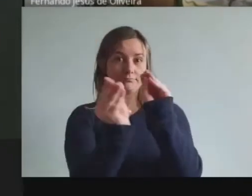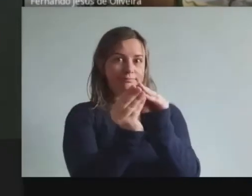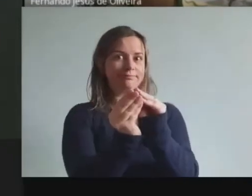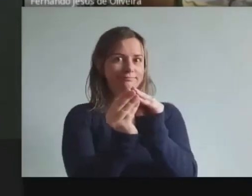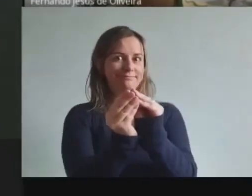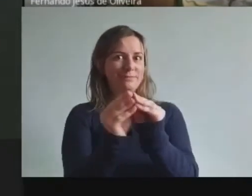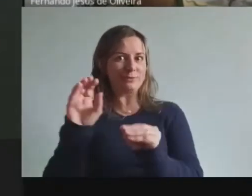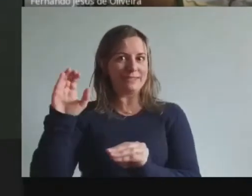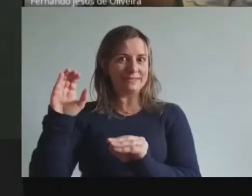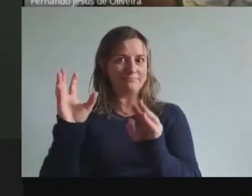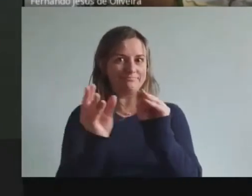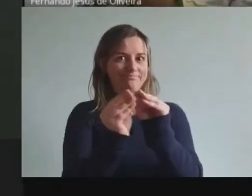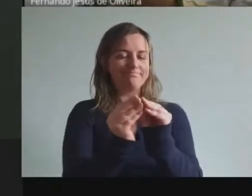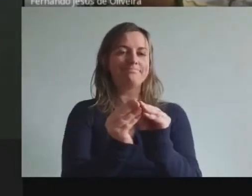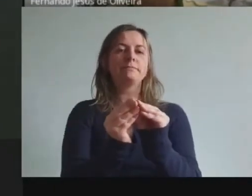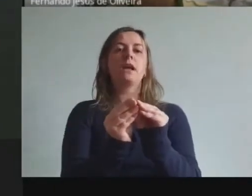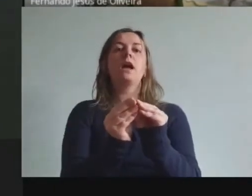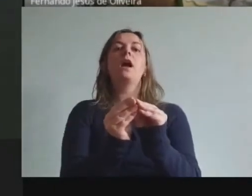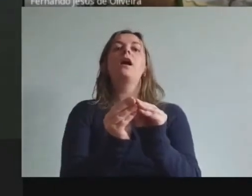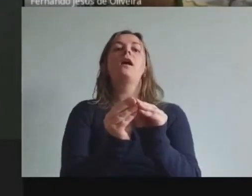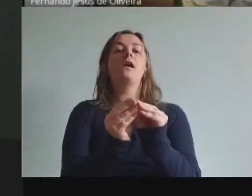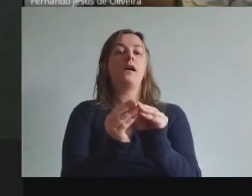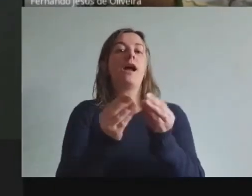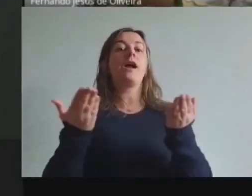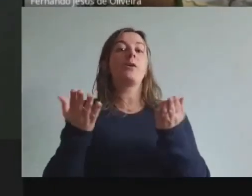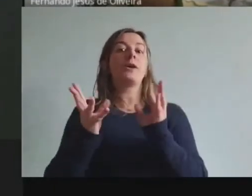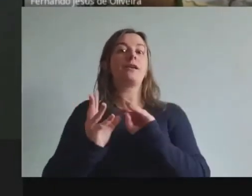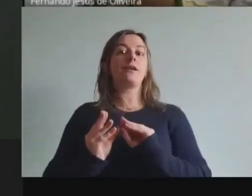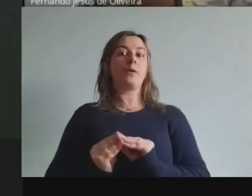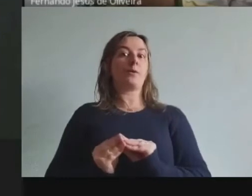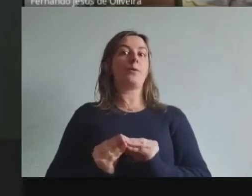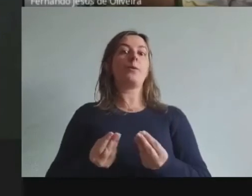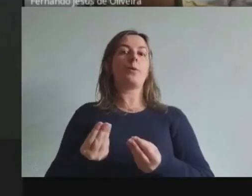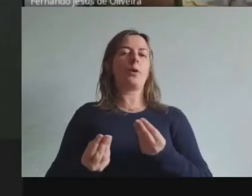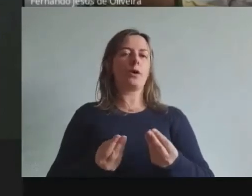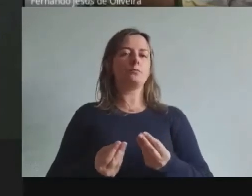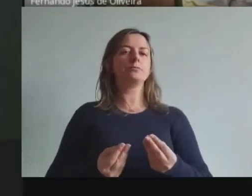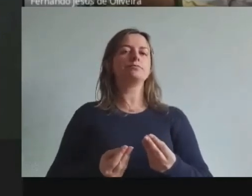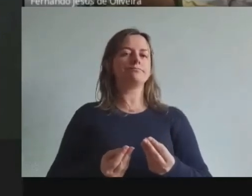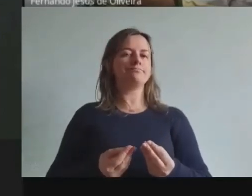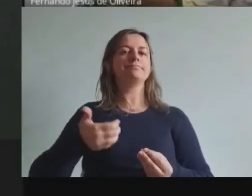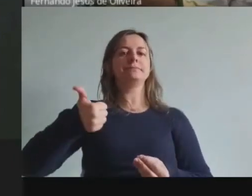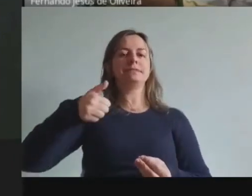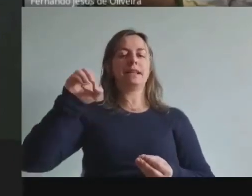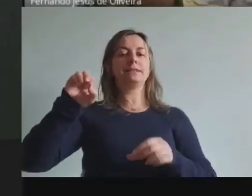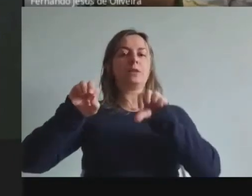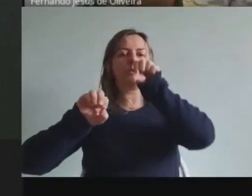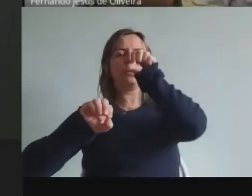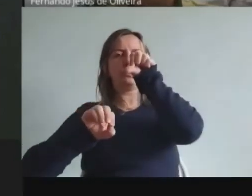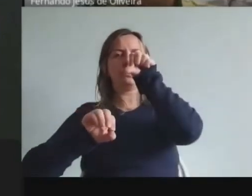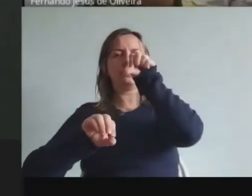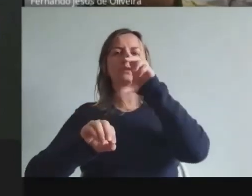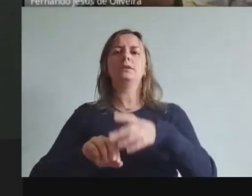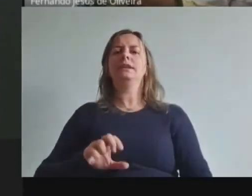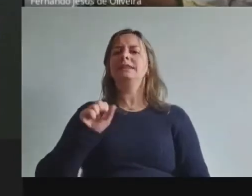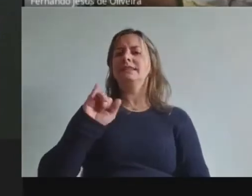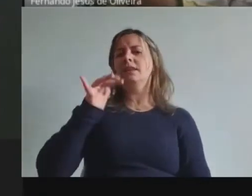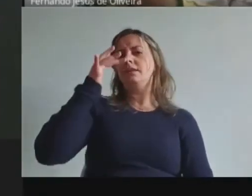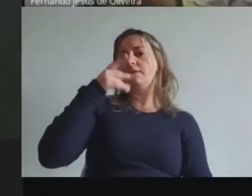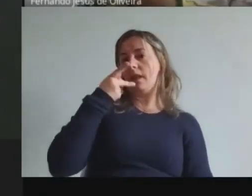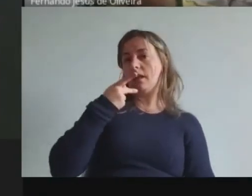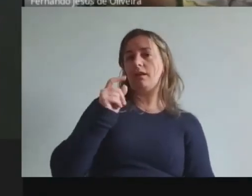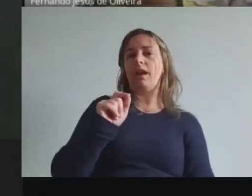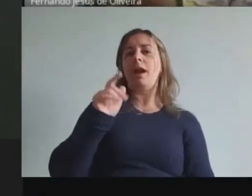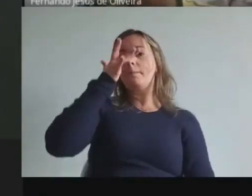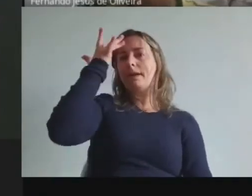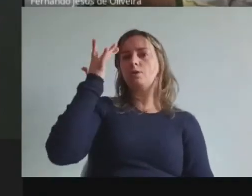Notação científica. Só que eu vou pegar a ordem de grandeza. A ordem de grandeza vai dar 10 a nona. Então, você falar que a pessoa tem cerca